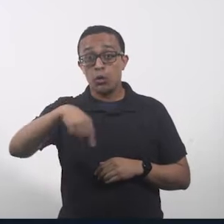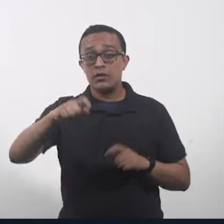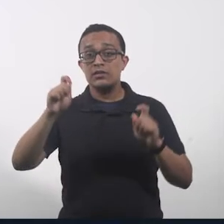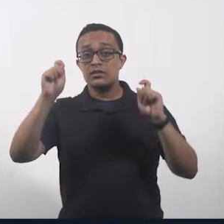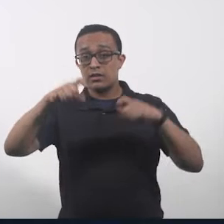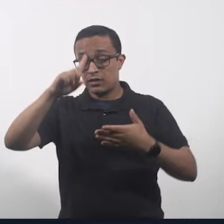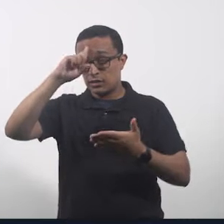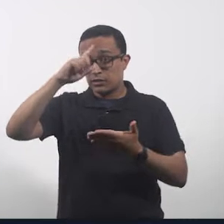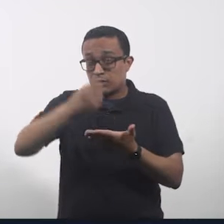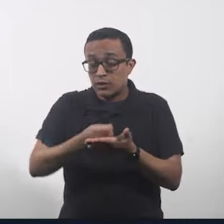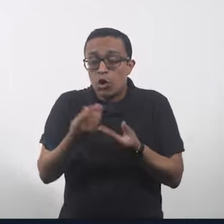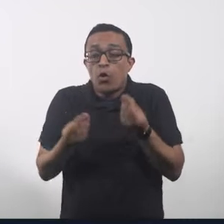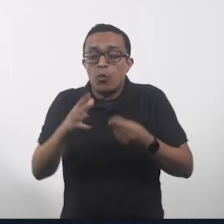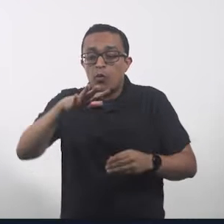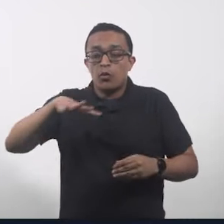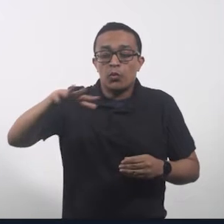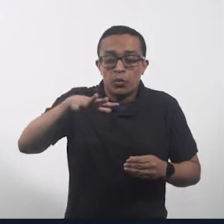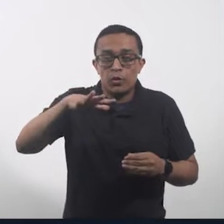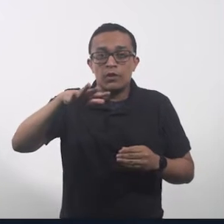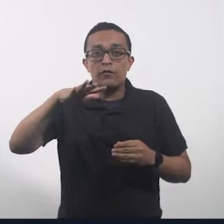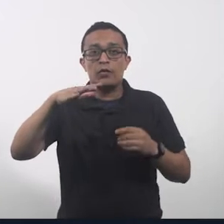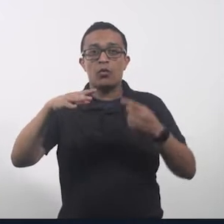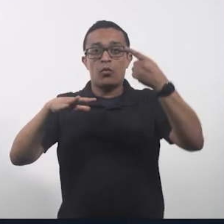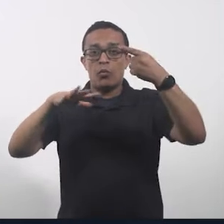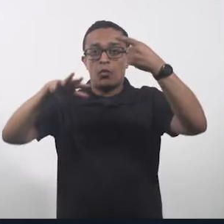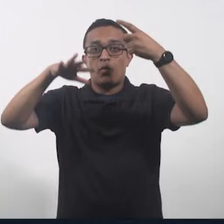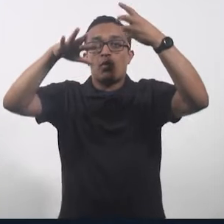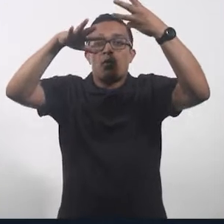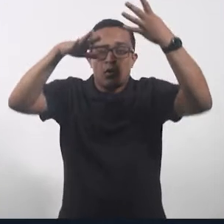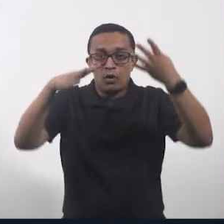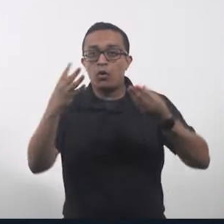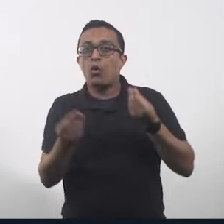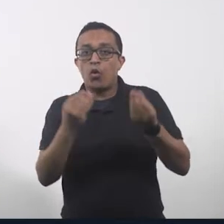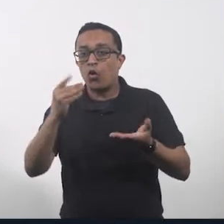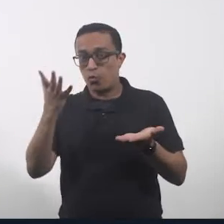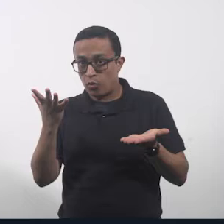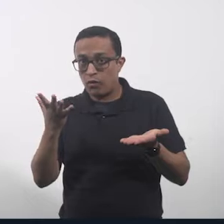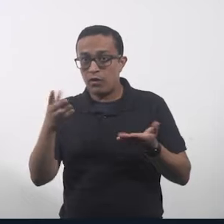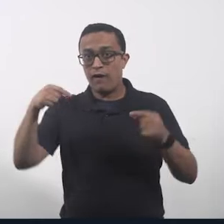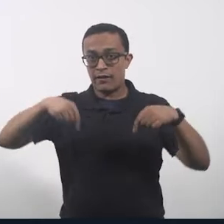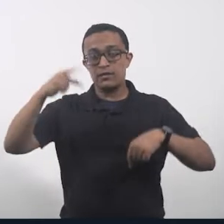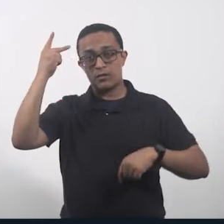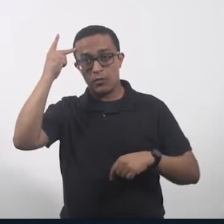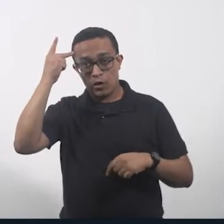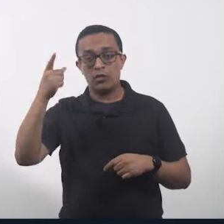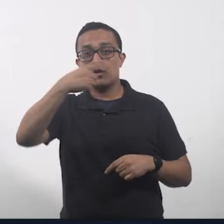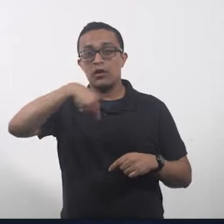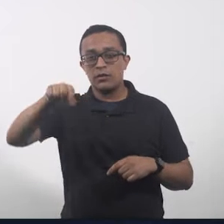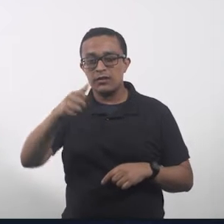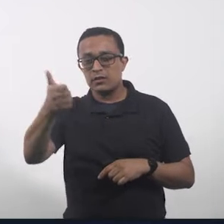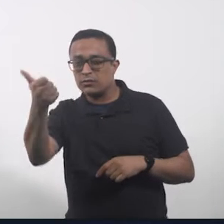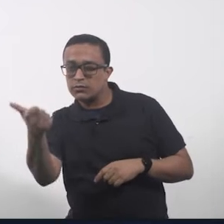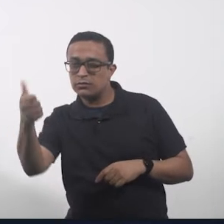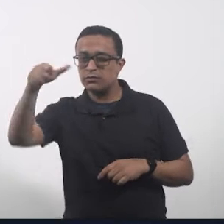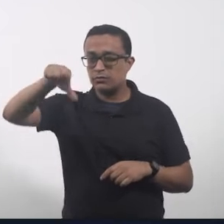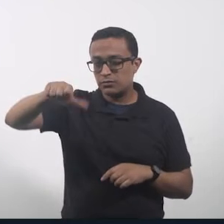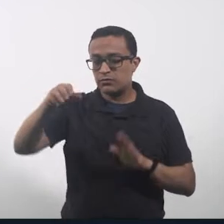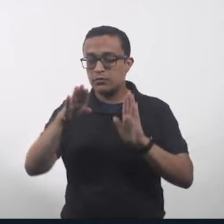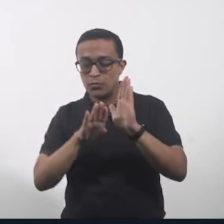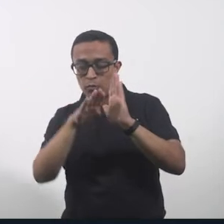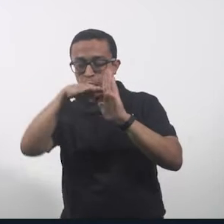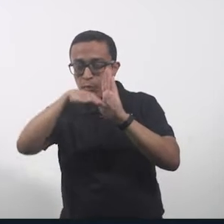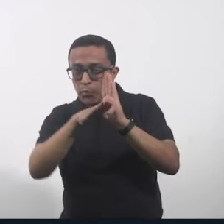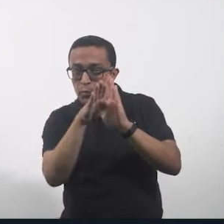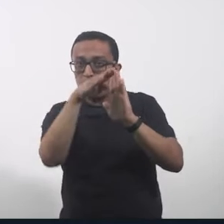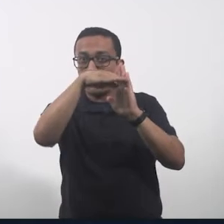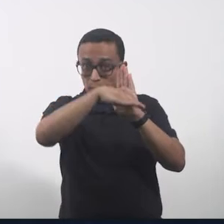qual é o nível de transmissão comunitária da Covid-19 no município de São Paulo, nós vamos avaliar, então, esses indicadores epidemiológicos.